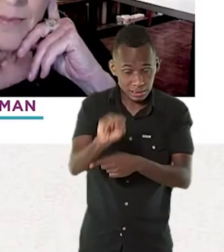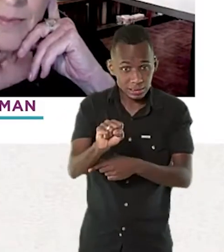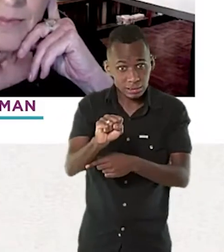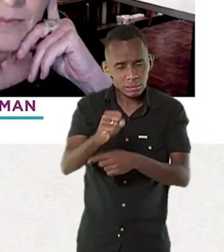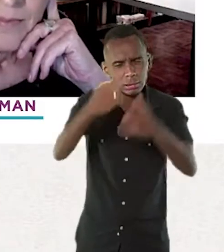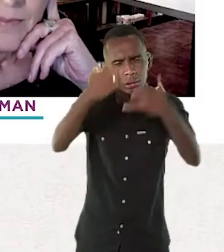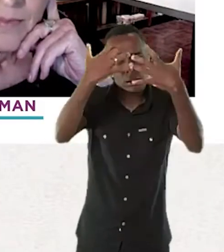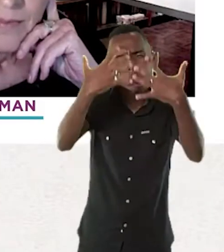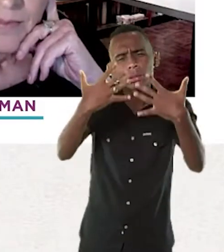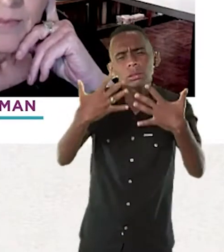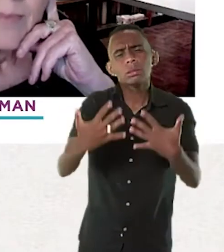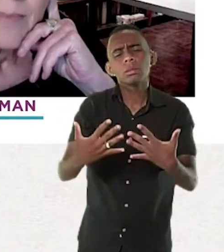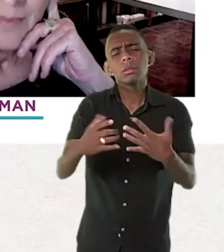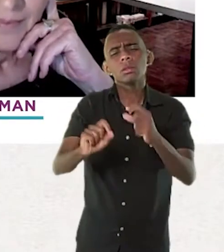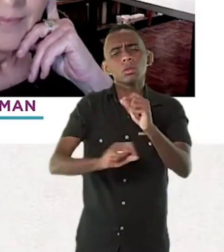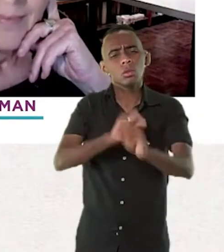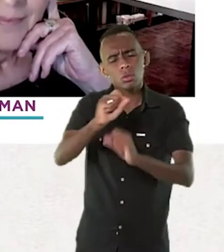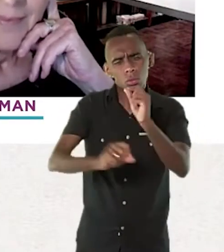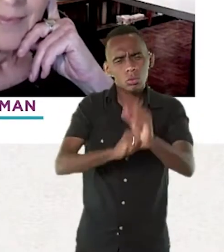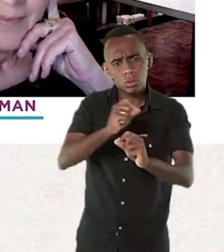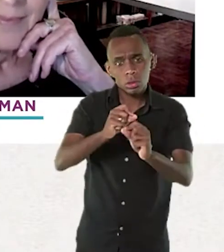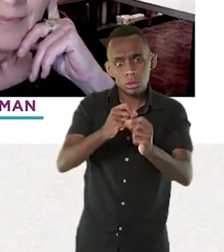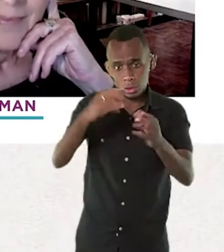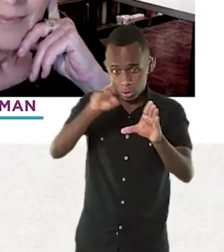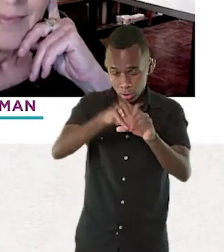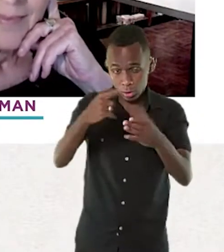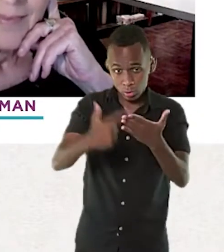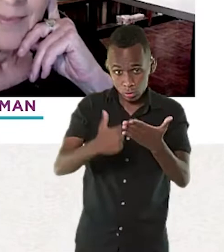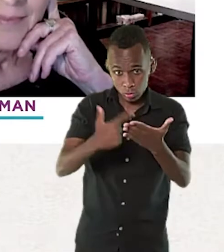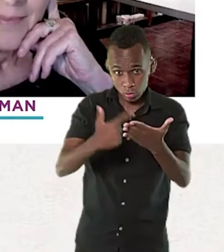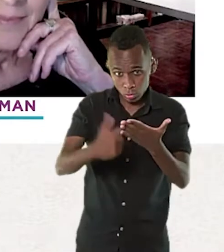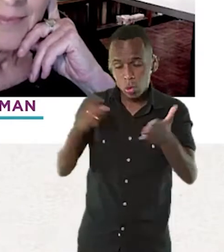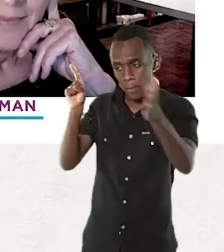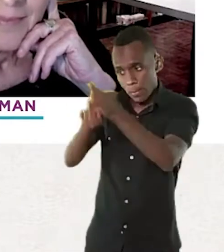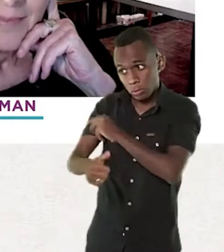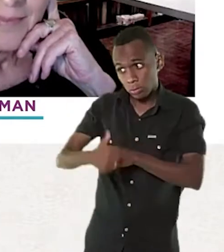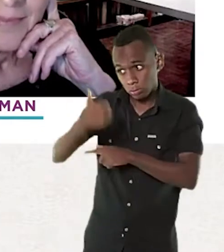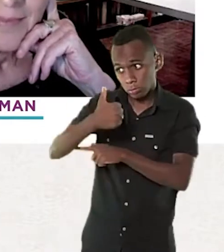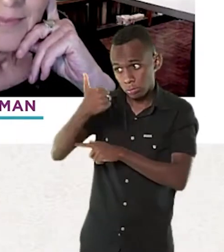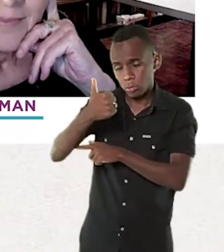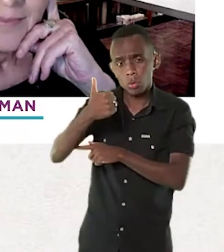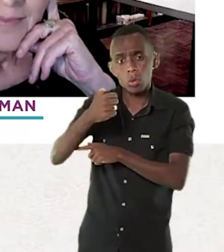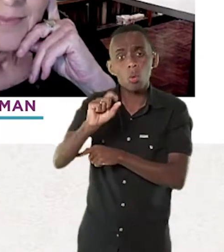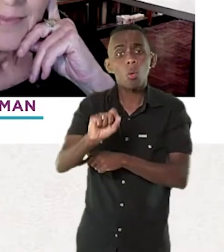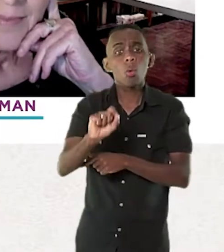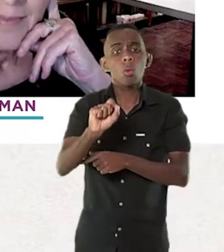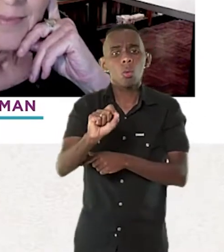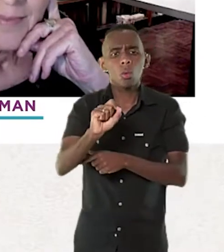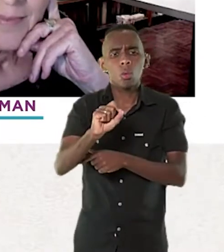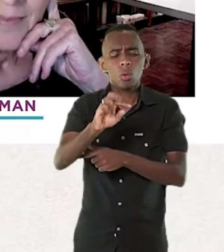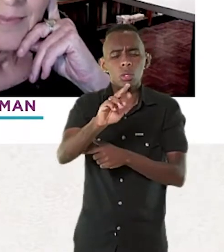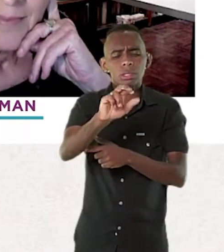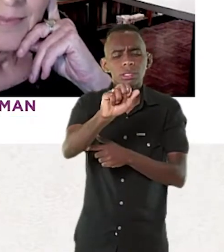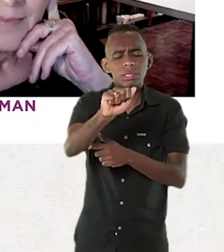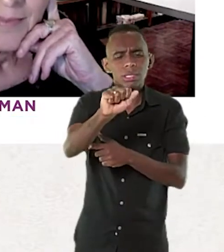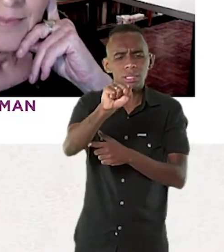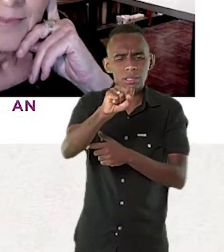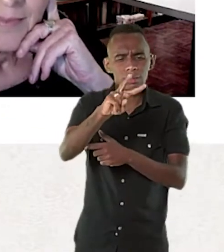bocado o seu livro. Eu queria te fazer essa primeira pergunta. Que transversalidade?